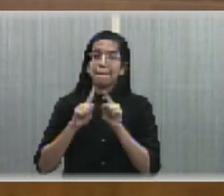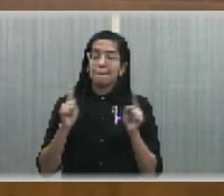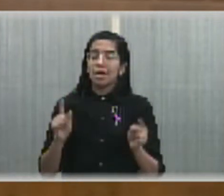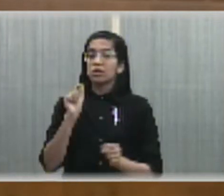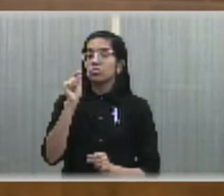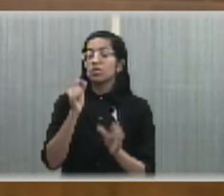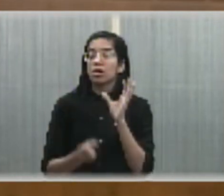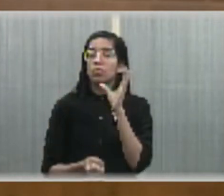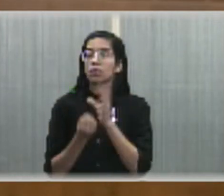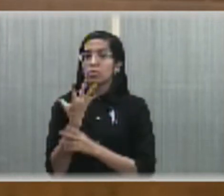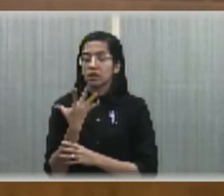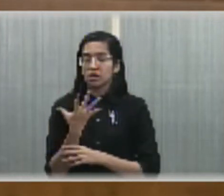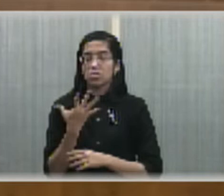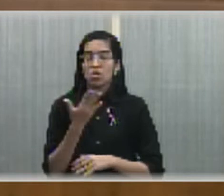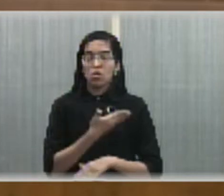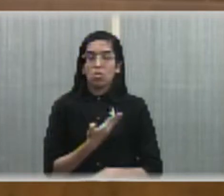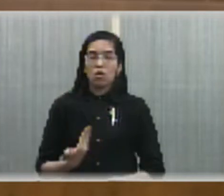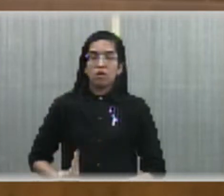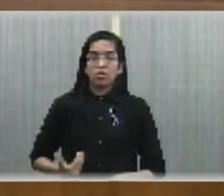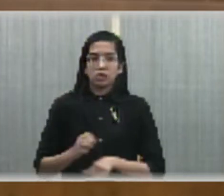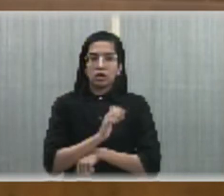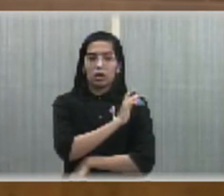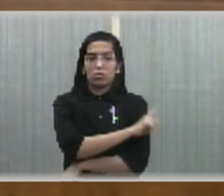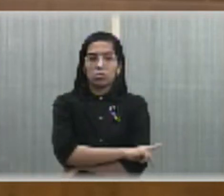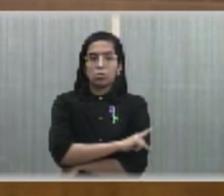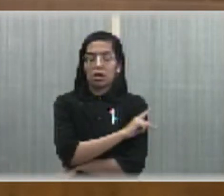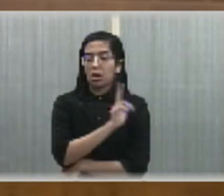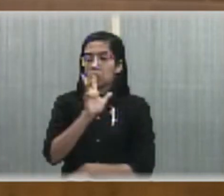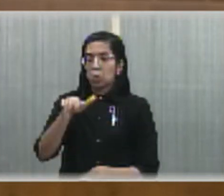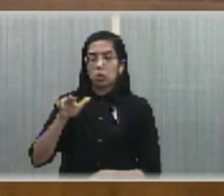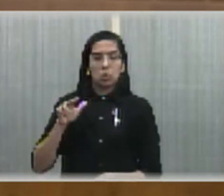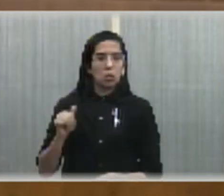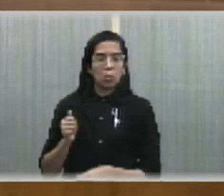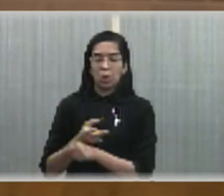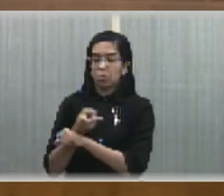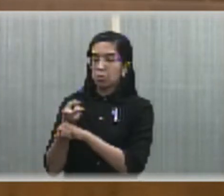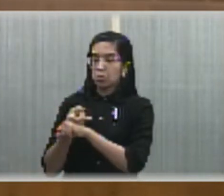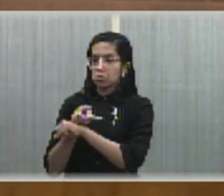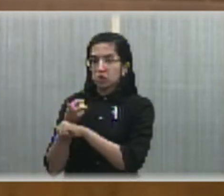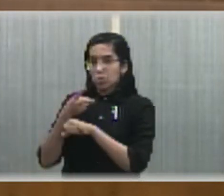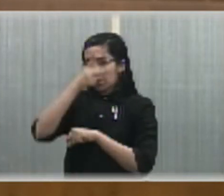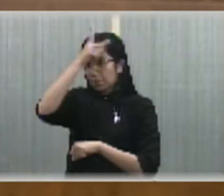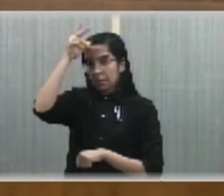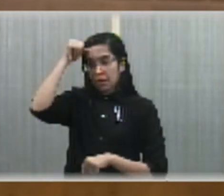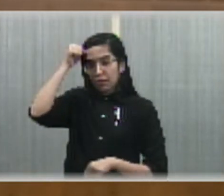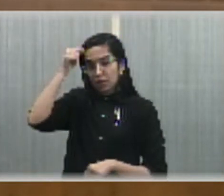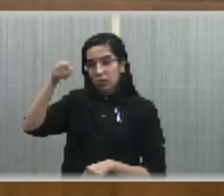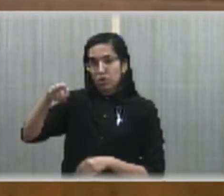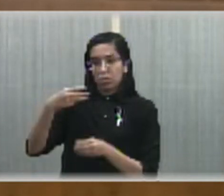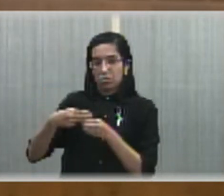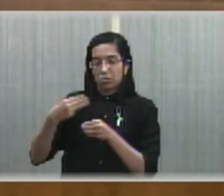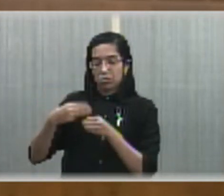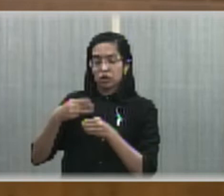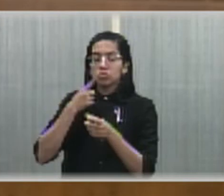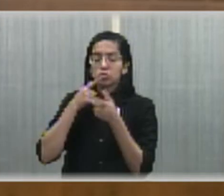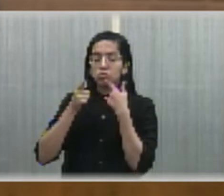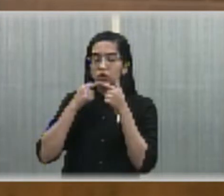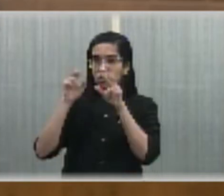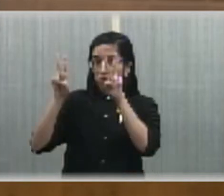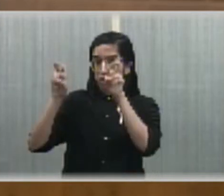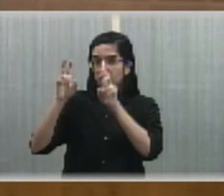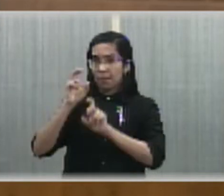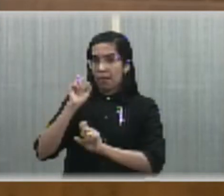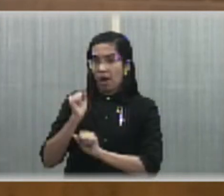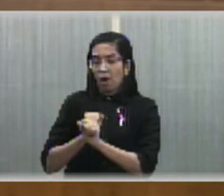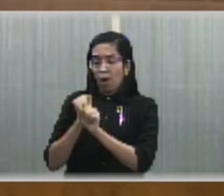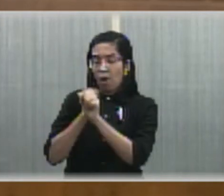que o governo do estado nunca procurou o município para tratar sobre esse assunto